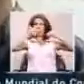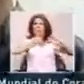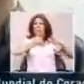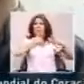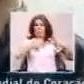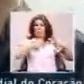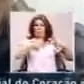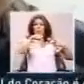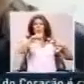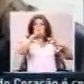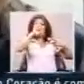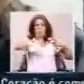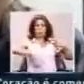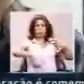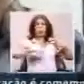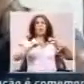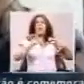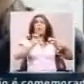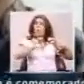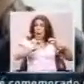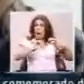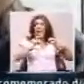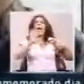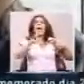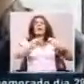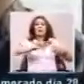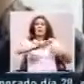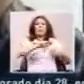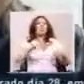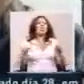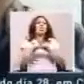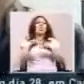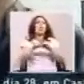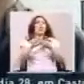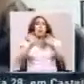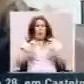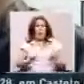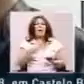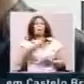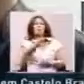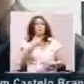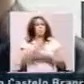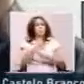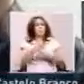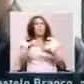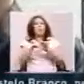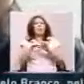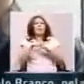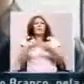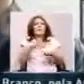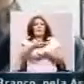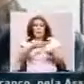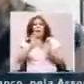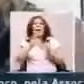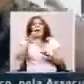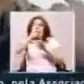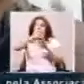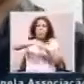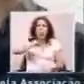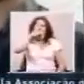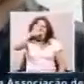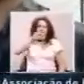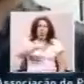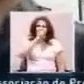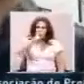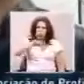estivessem em pé de igualdade, em que toda a gente participasse de igual forma, em que não houvesse humilhação, em que não houvesse qualquer tipo